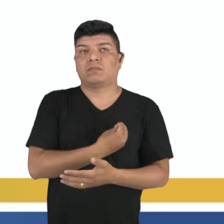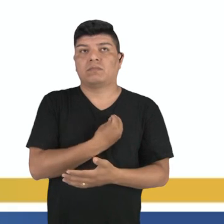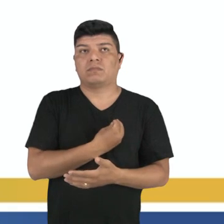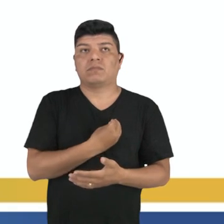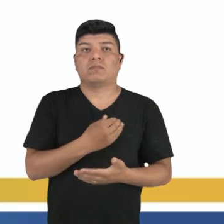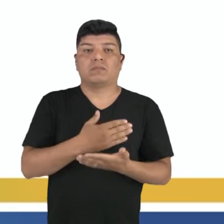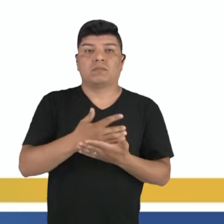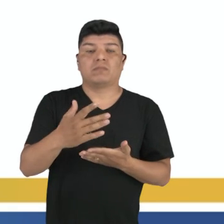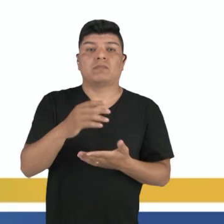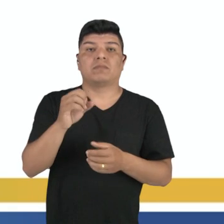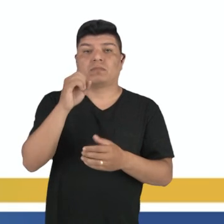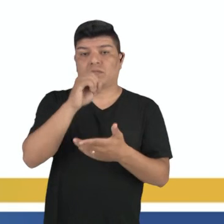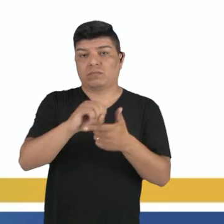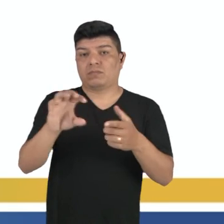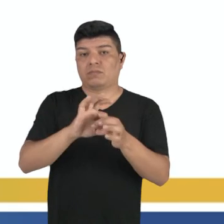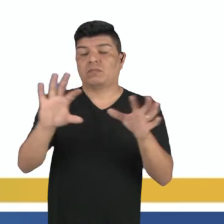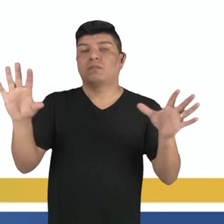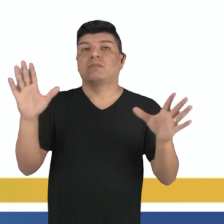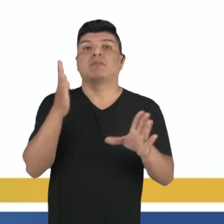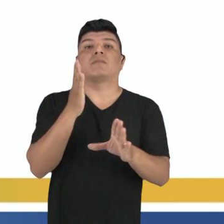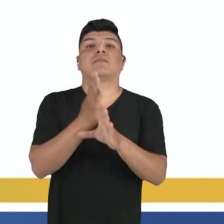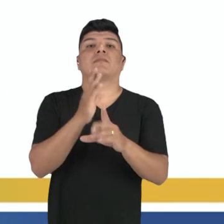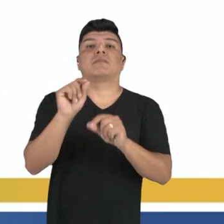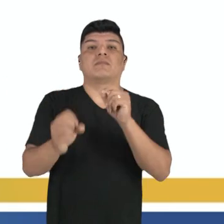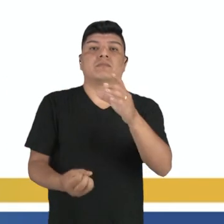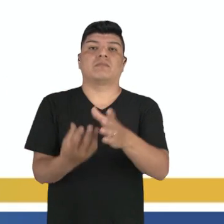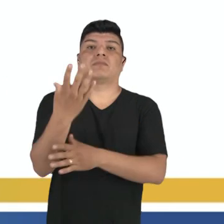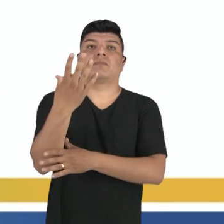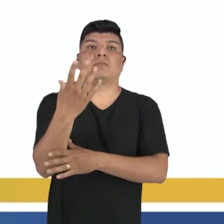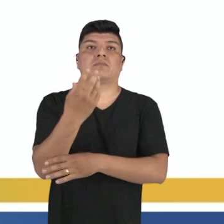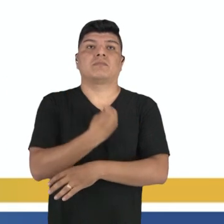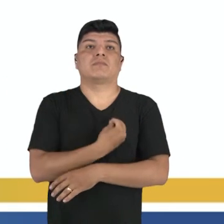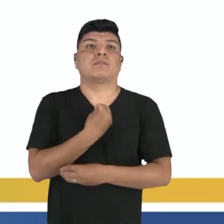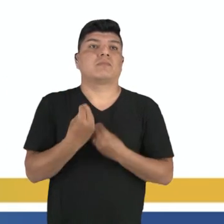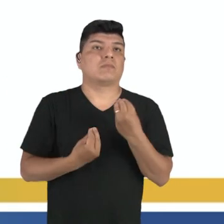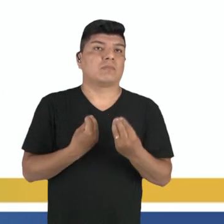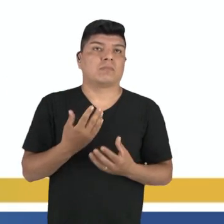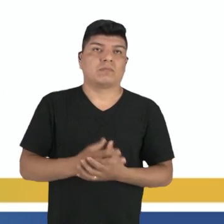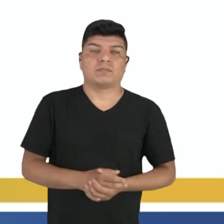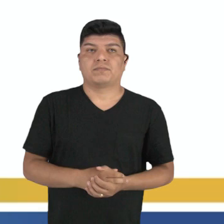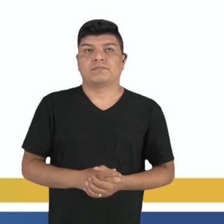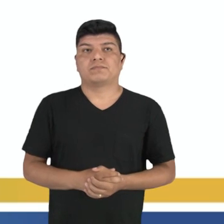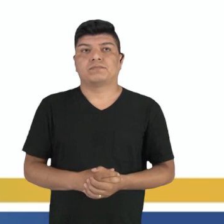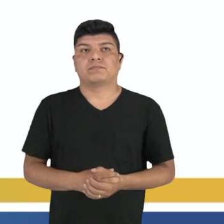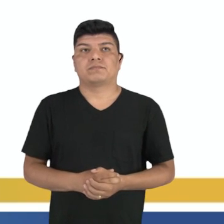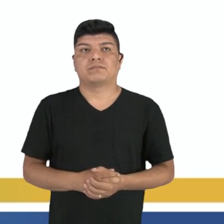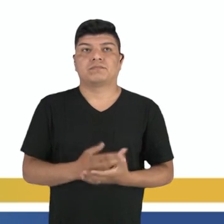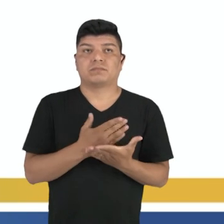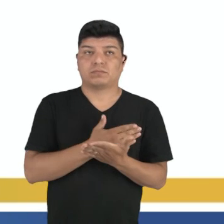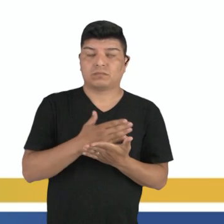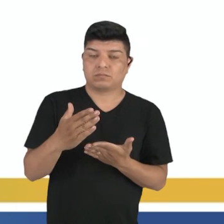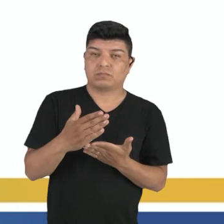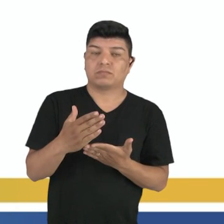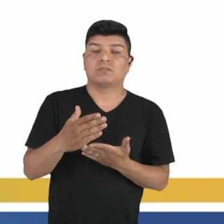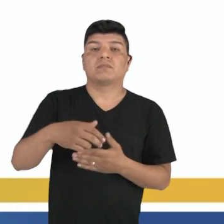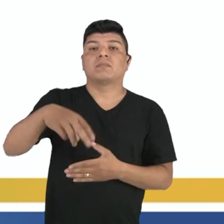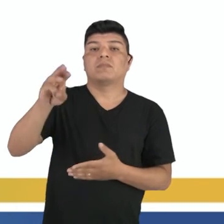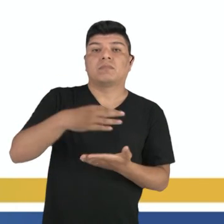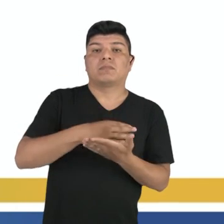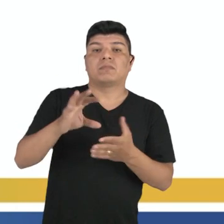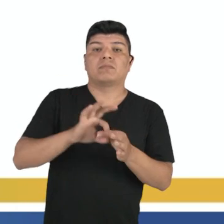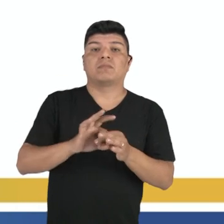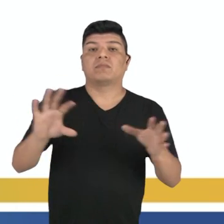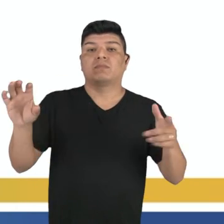vivos inicialmente o oxigênio foi liberado graças ao surgimento dos seres do tipo vamos lá inicialmente Quem